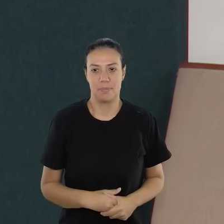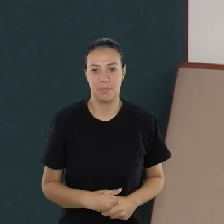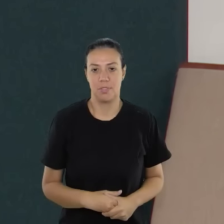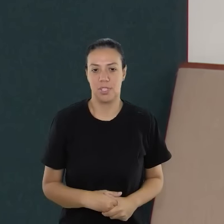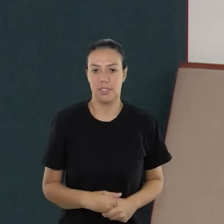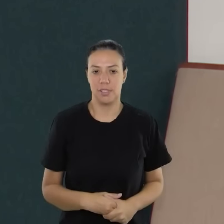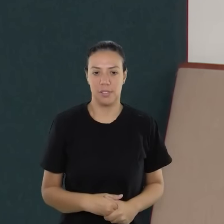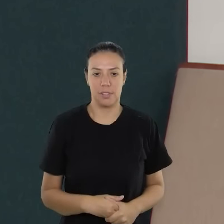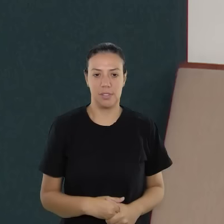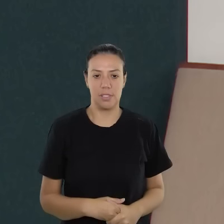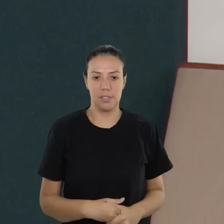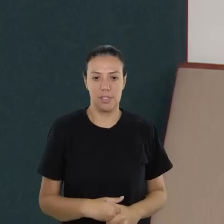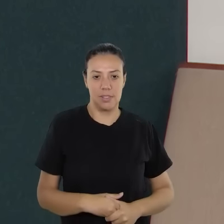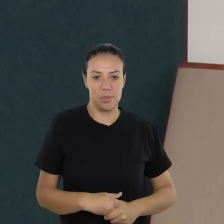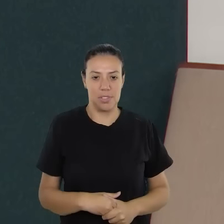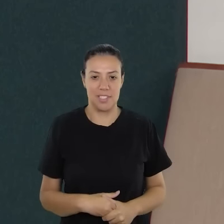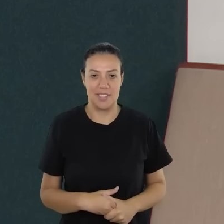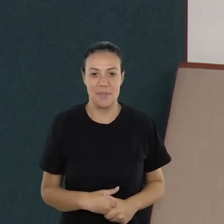versículo para vocês,